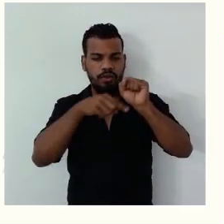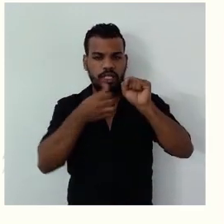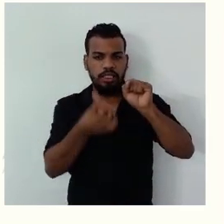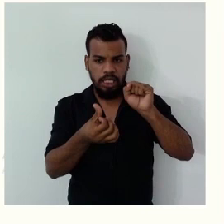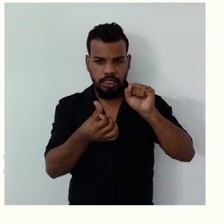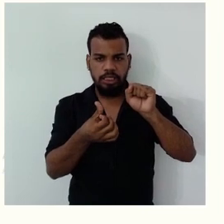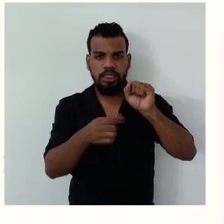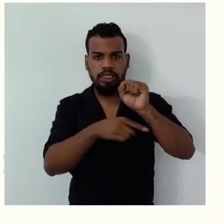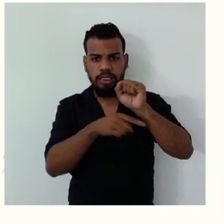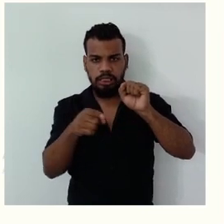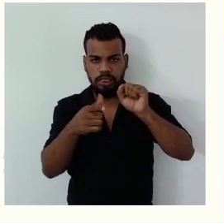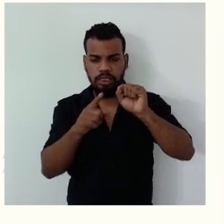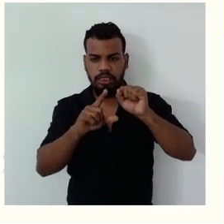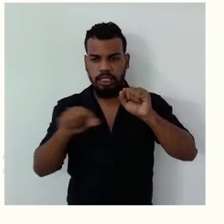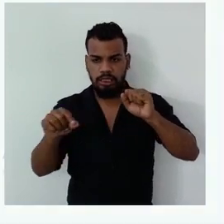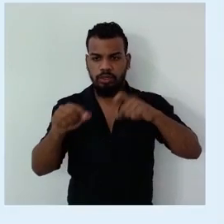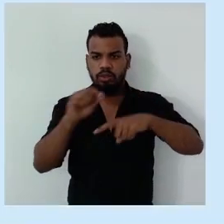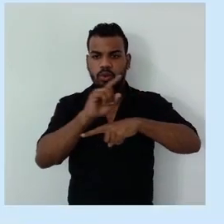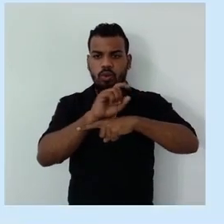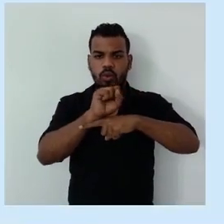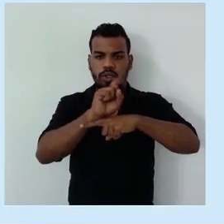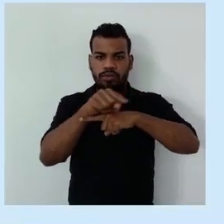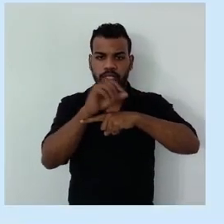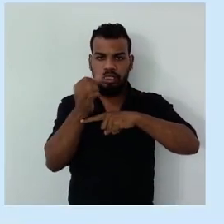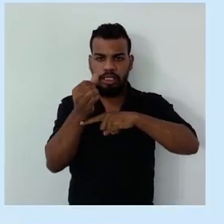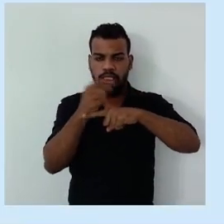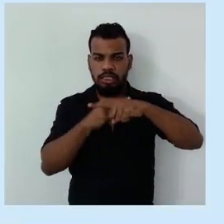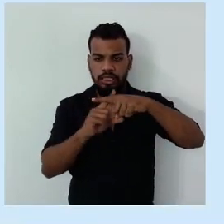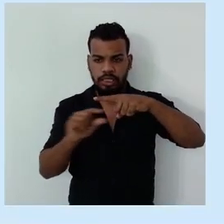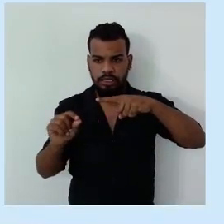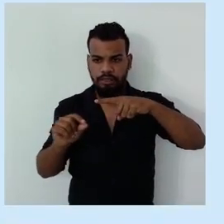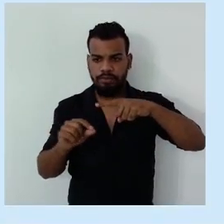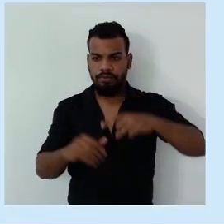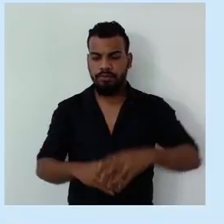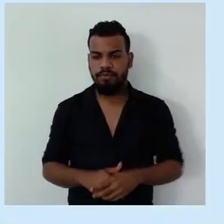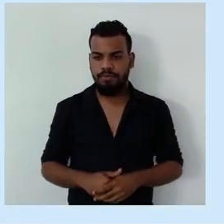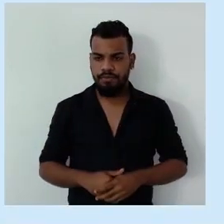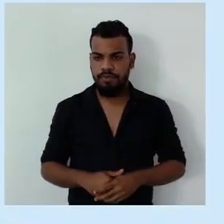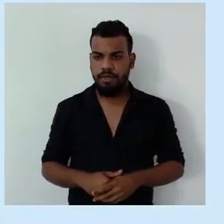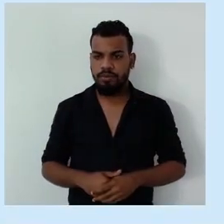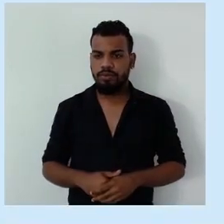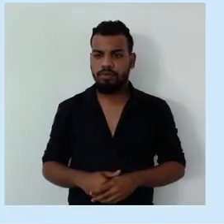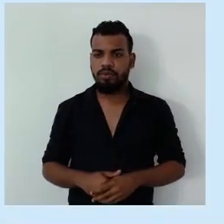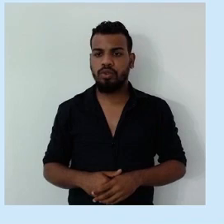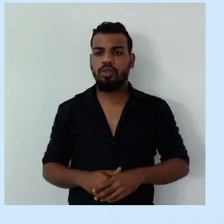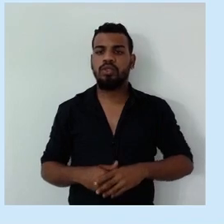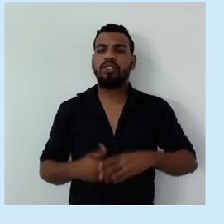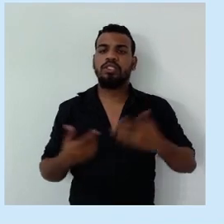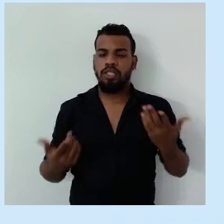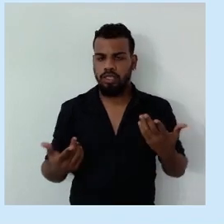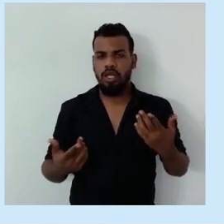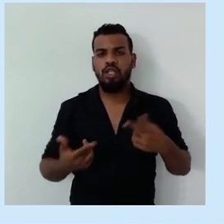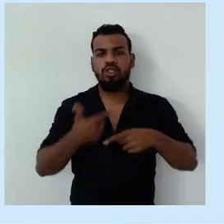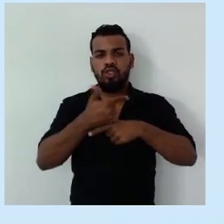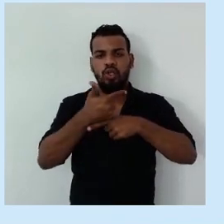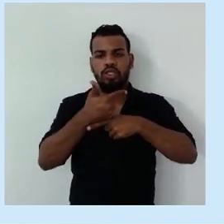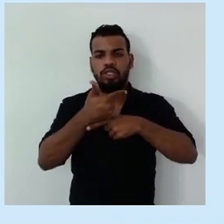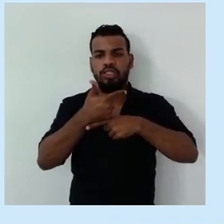sobre 100. Então, ó, o seguinte, 2%, 2 sobre